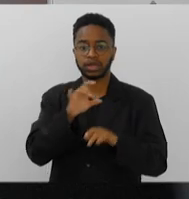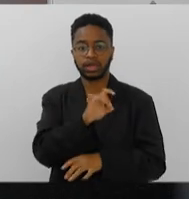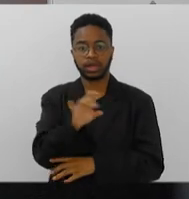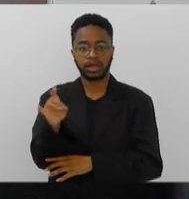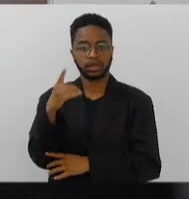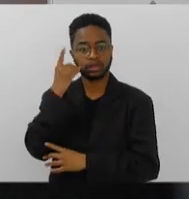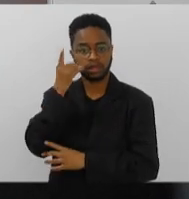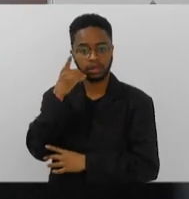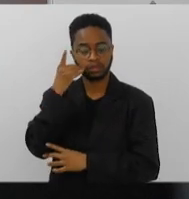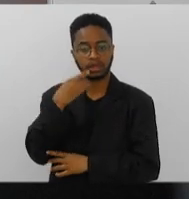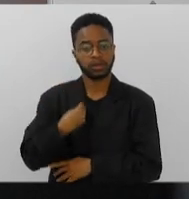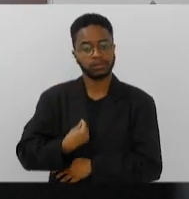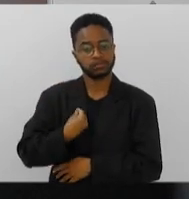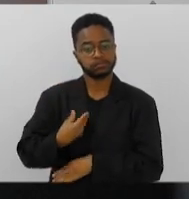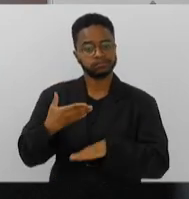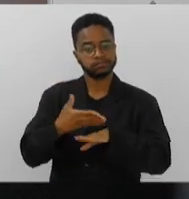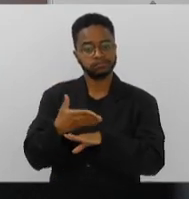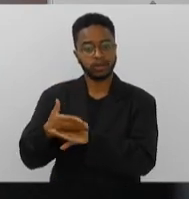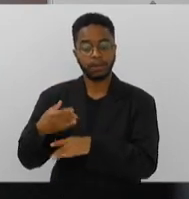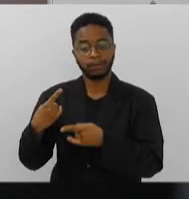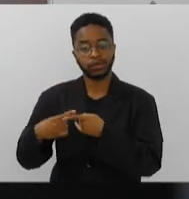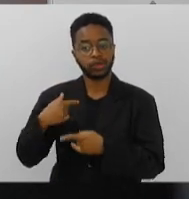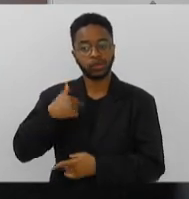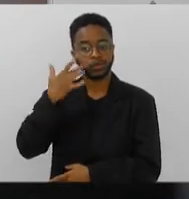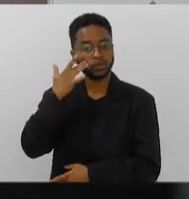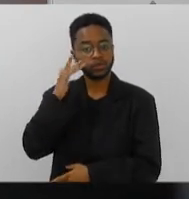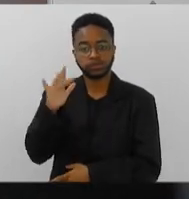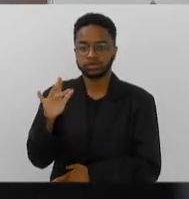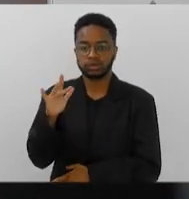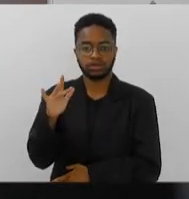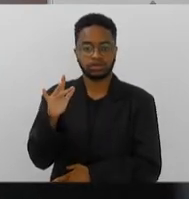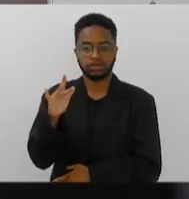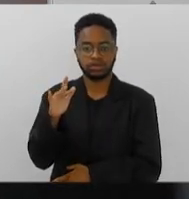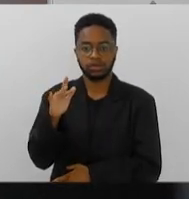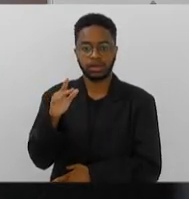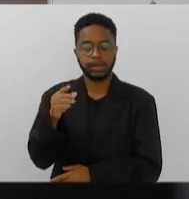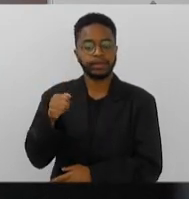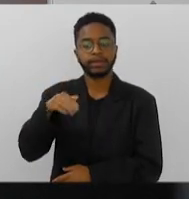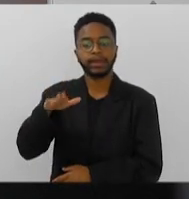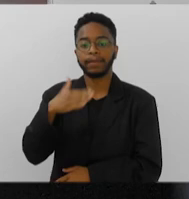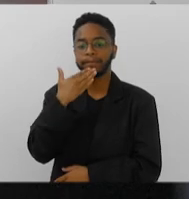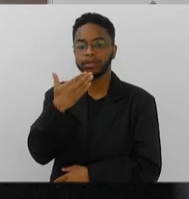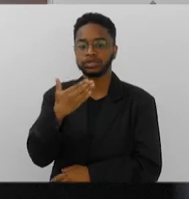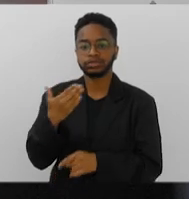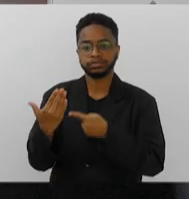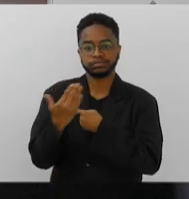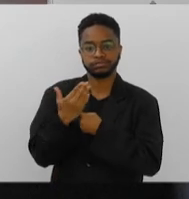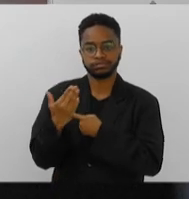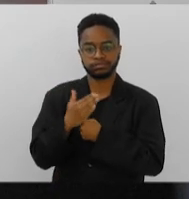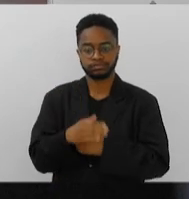que vai estar lá, porque eu não sei mais a quem recorrer.